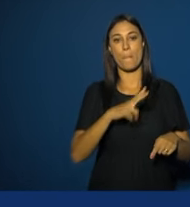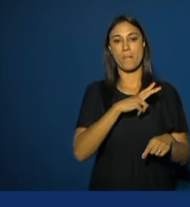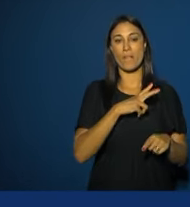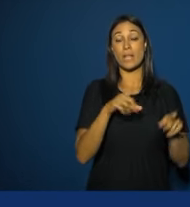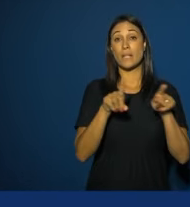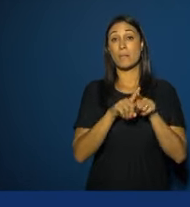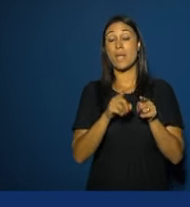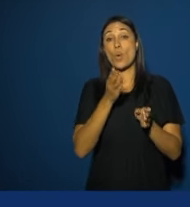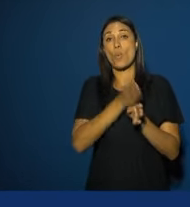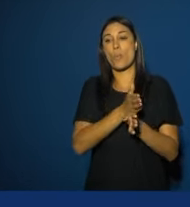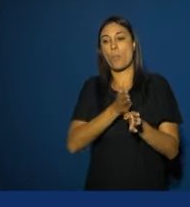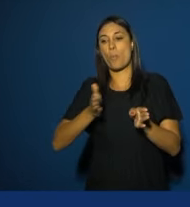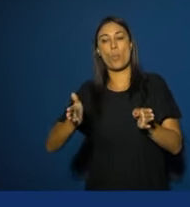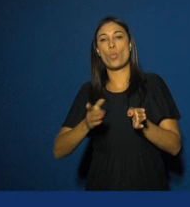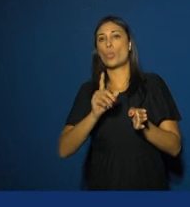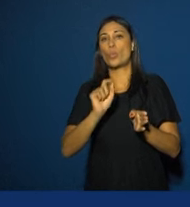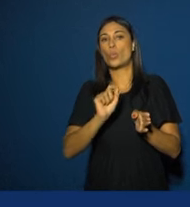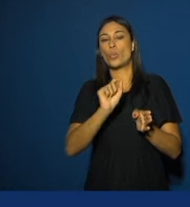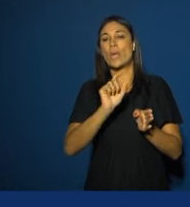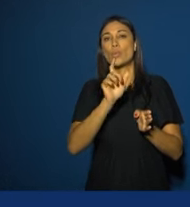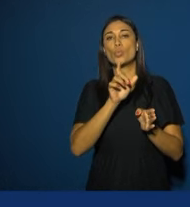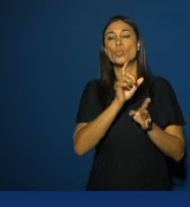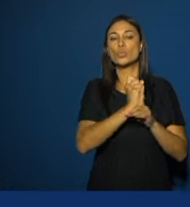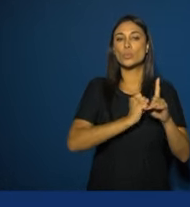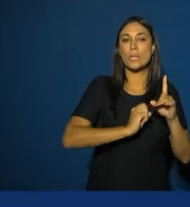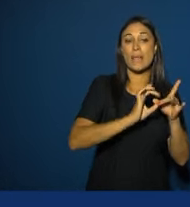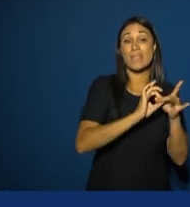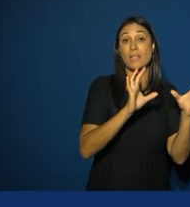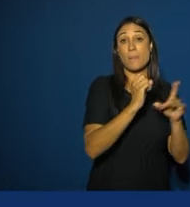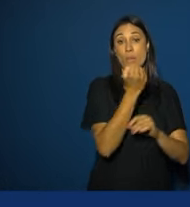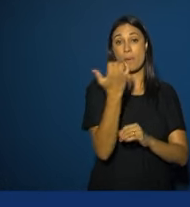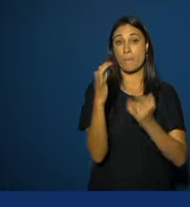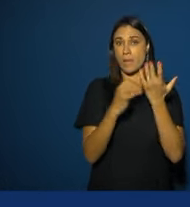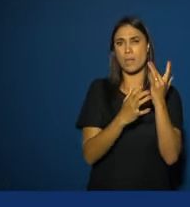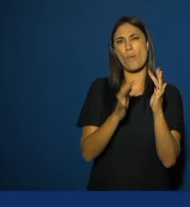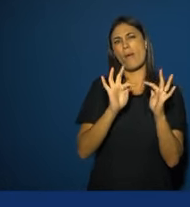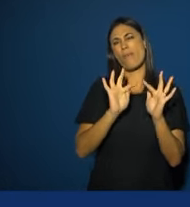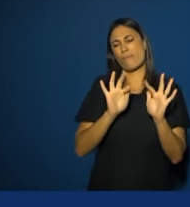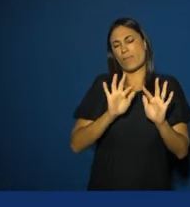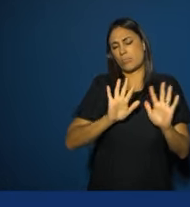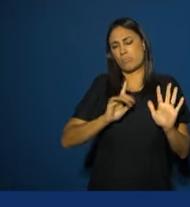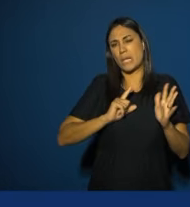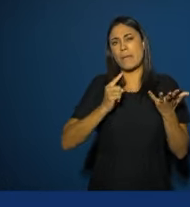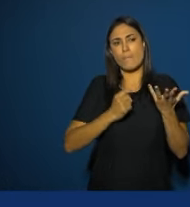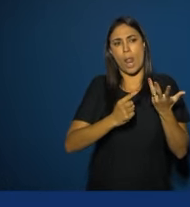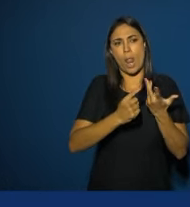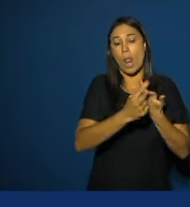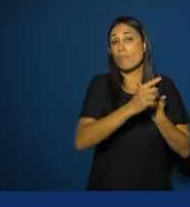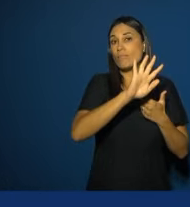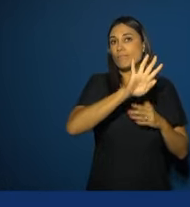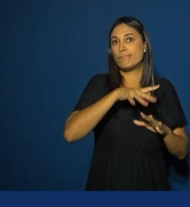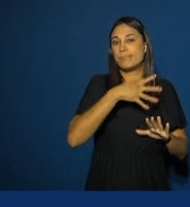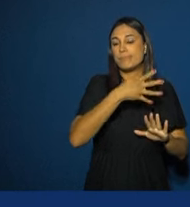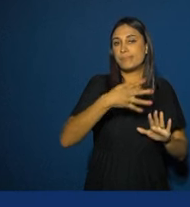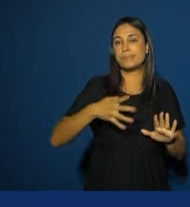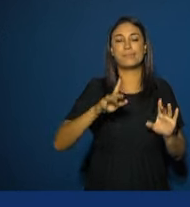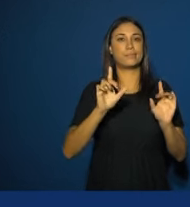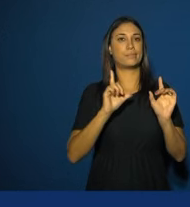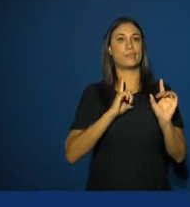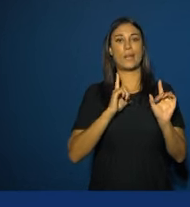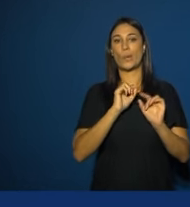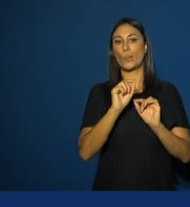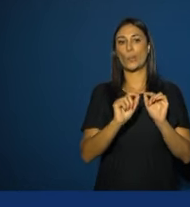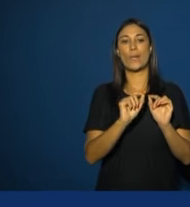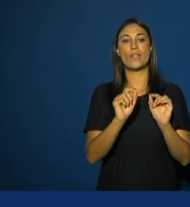o marco legal do licenciamento ambiental. Enfim, tem uma agenda institucional no sentido